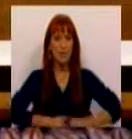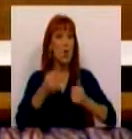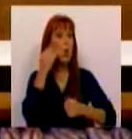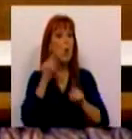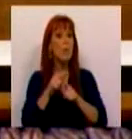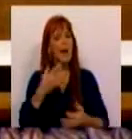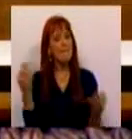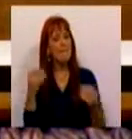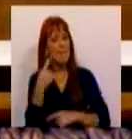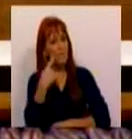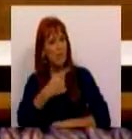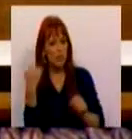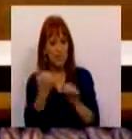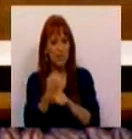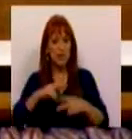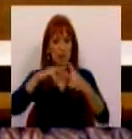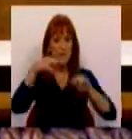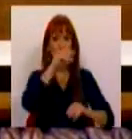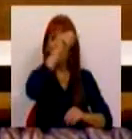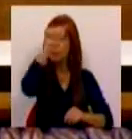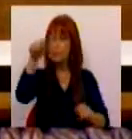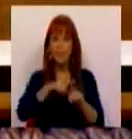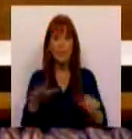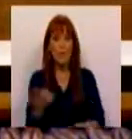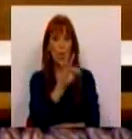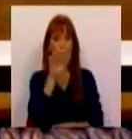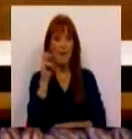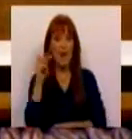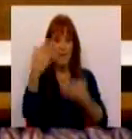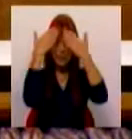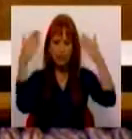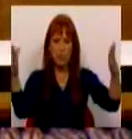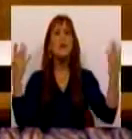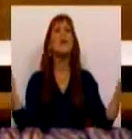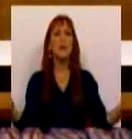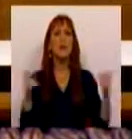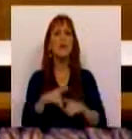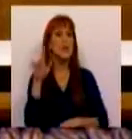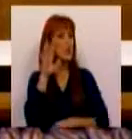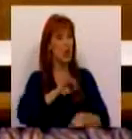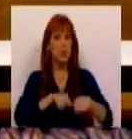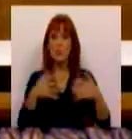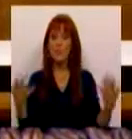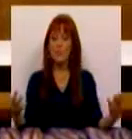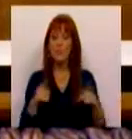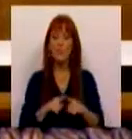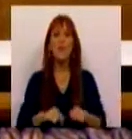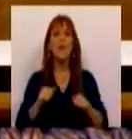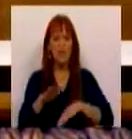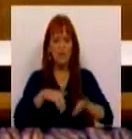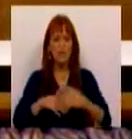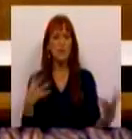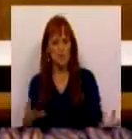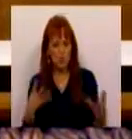forma de reconhecermos este papel das autarquias locais em 4 décadas de democracia é, senhoras e senhores deputados, realizarmos